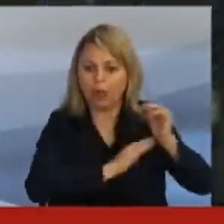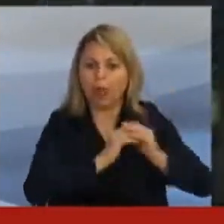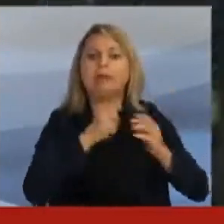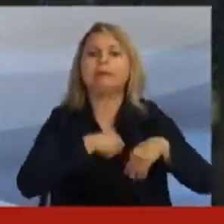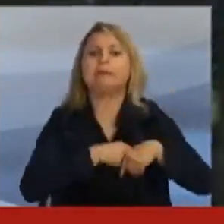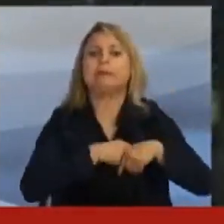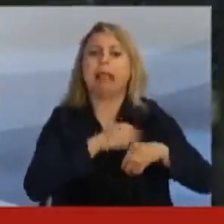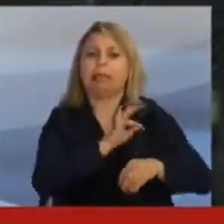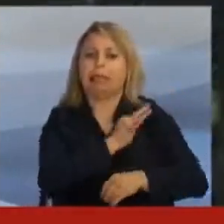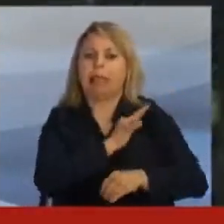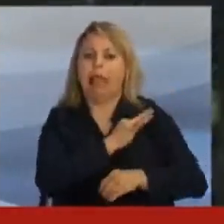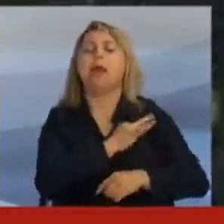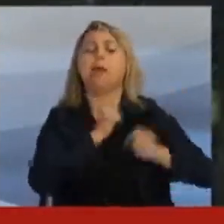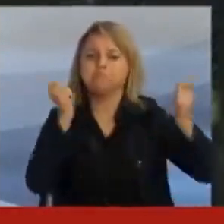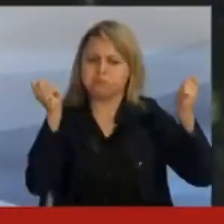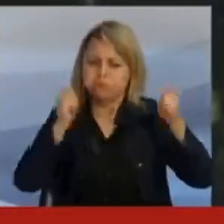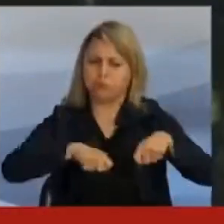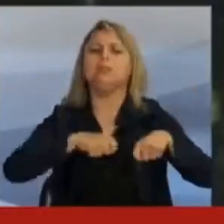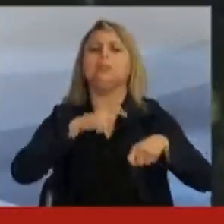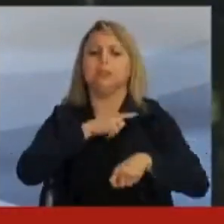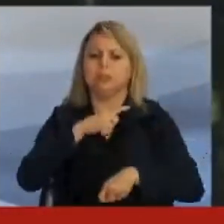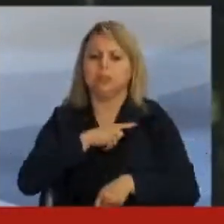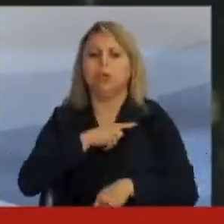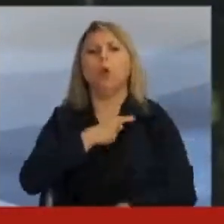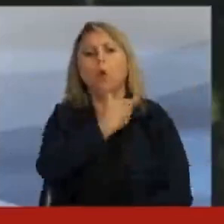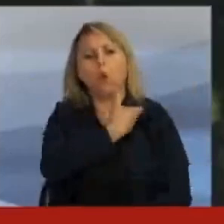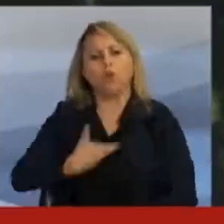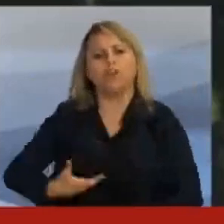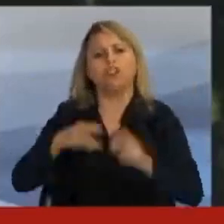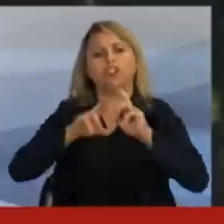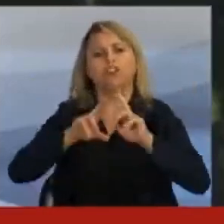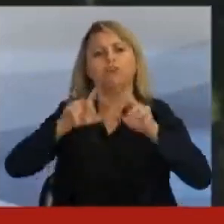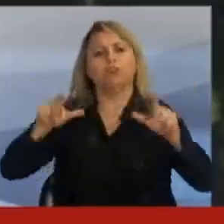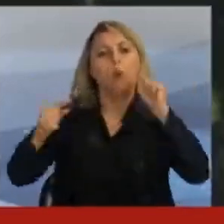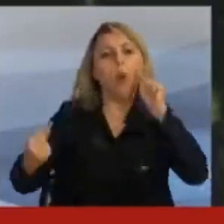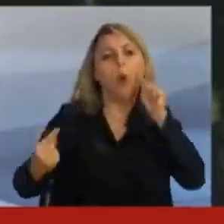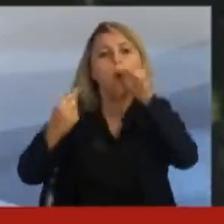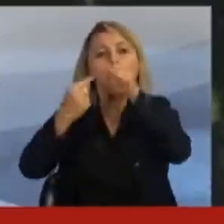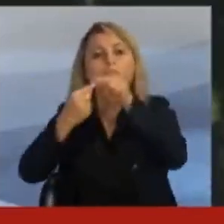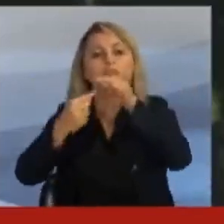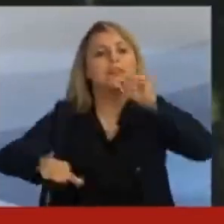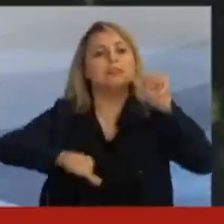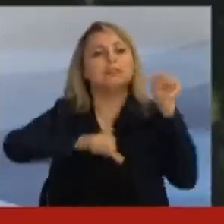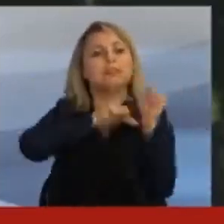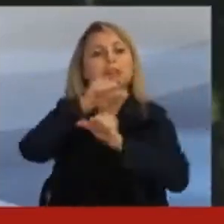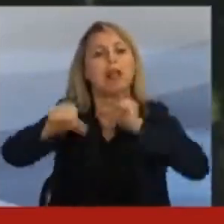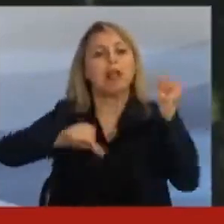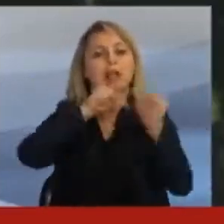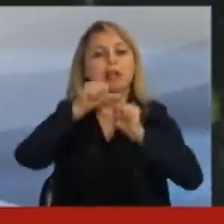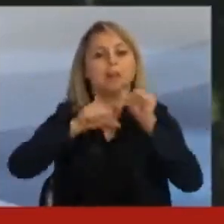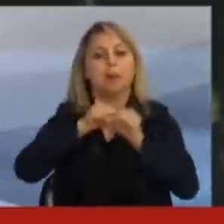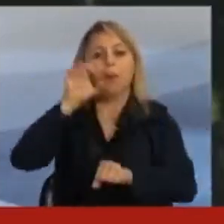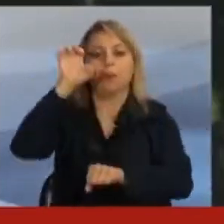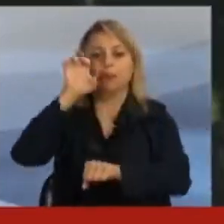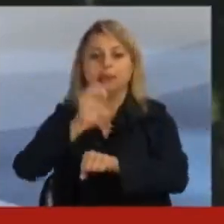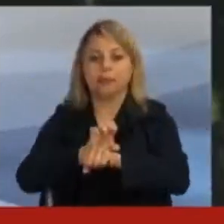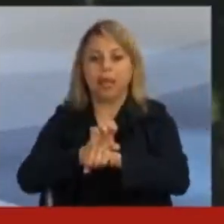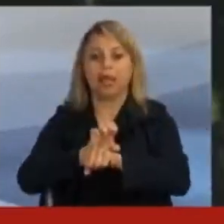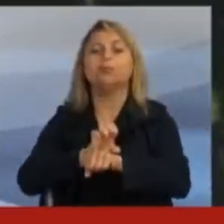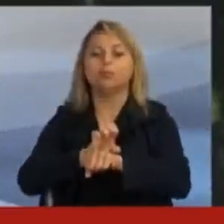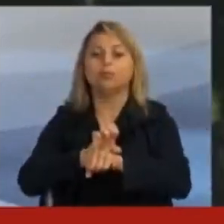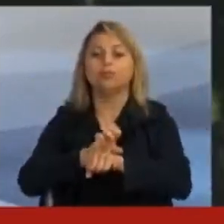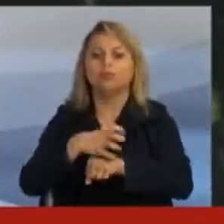possível sim fazer um governo diferente com o objetivo de transformar o estado de maneira